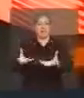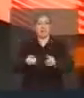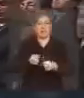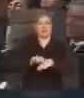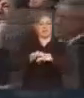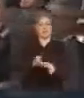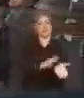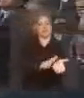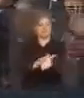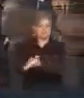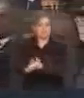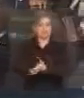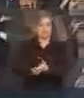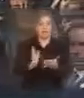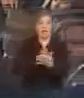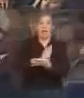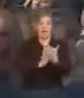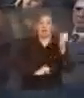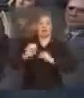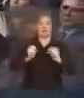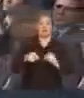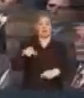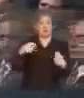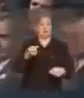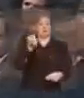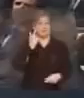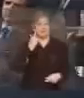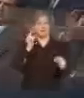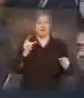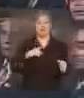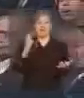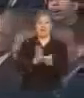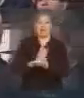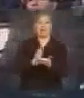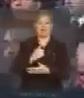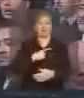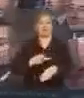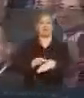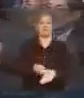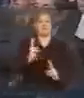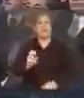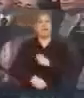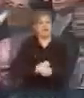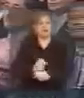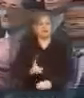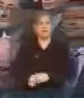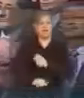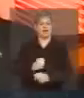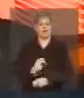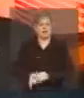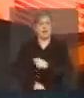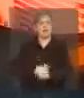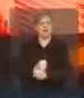prêmios. Aliás, tem algumas empresas, menino, que você tem que rever, porque tem algumas que ganham prêmio todo ano,